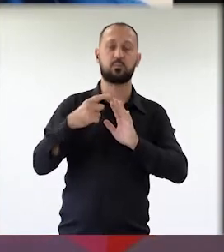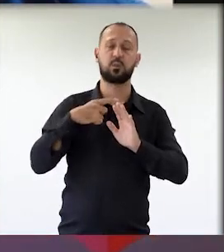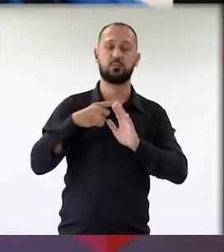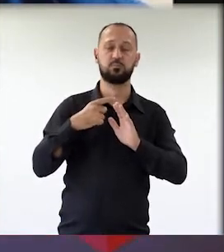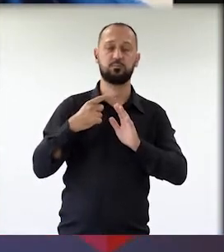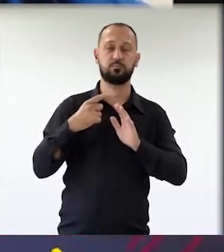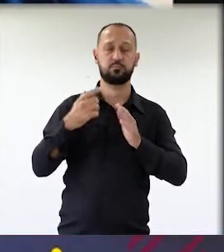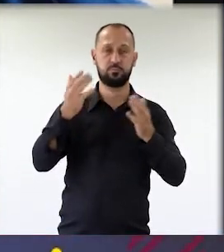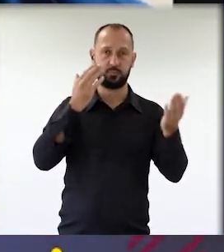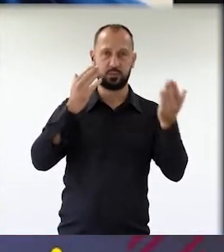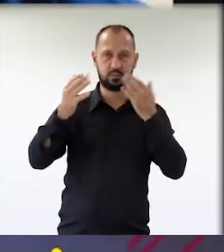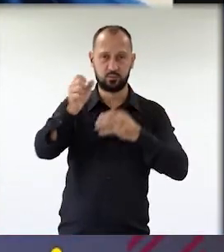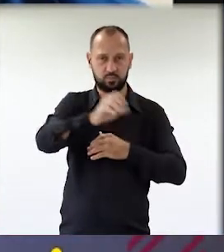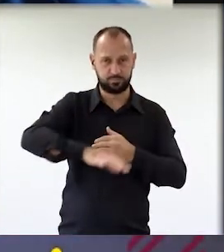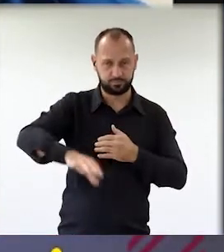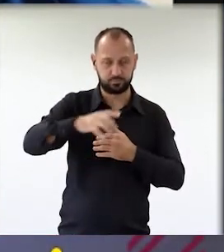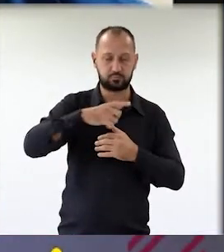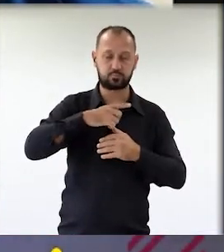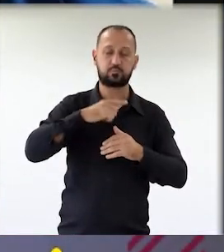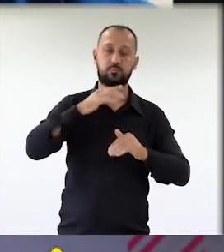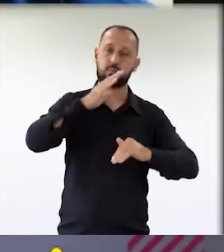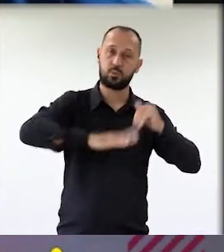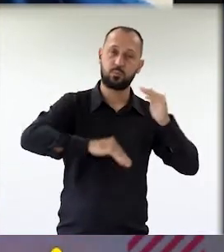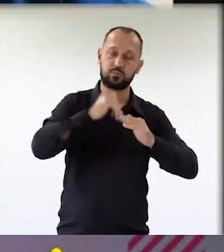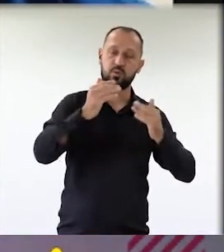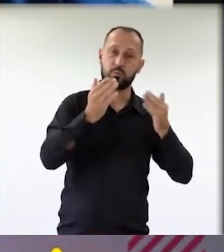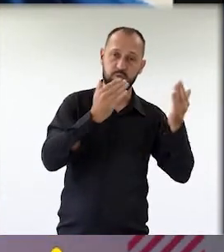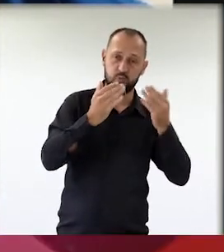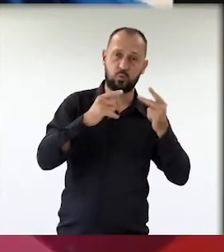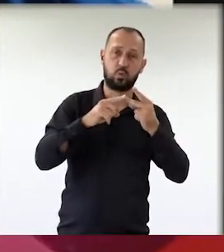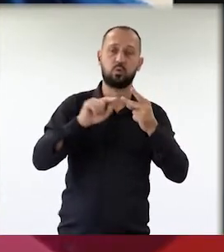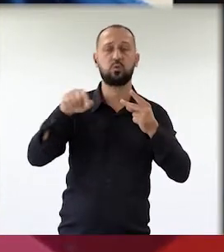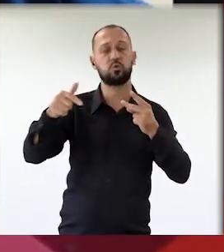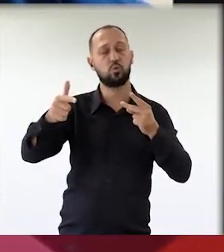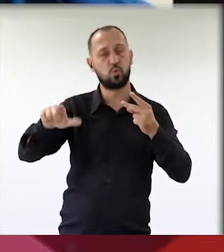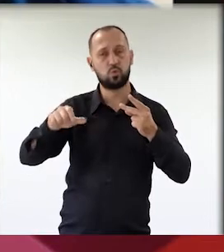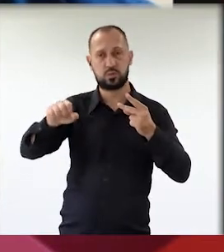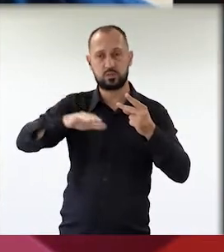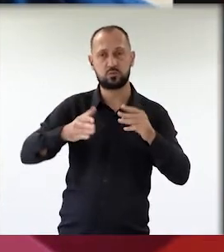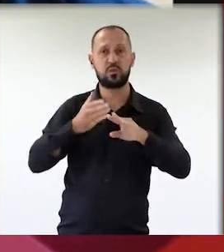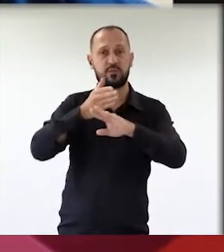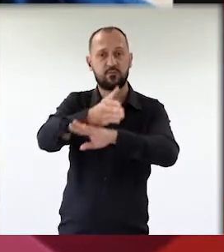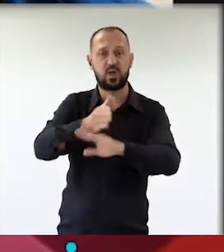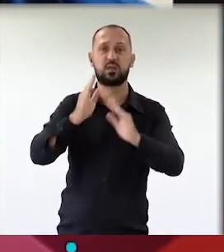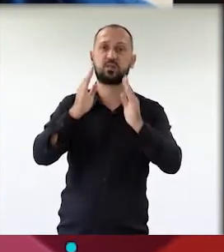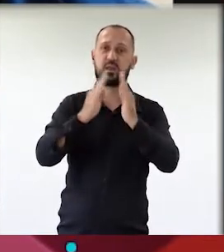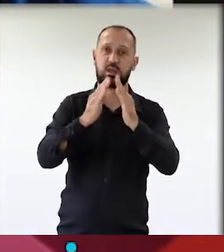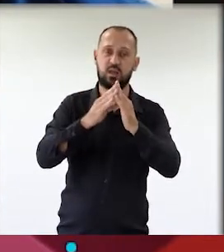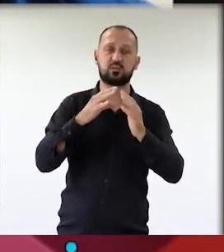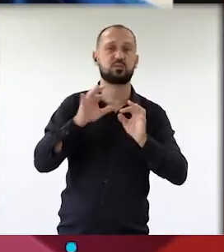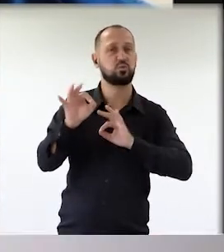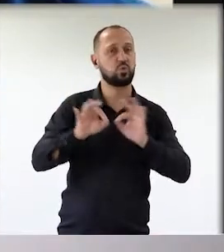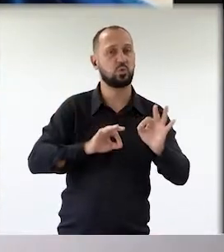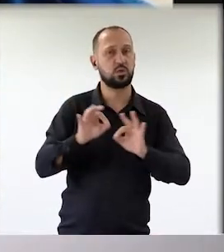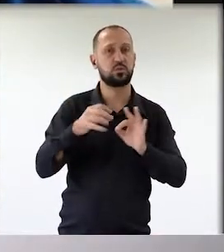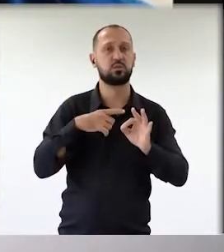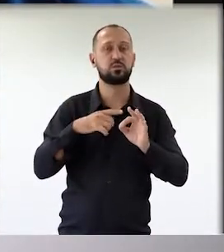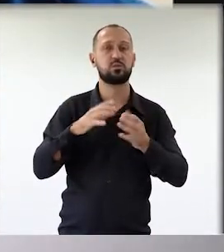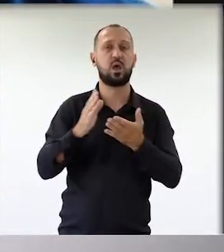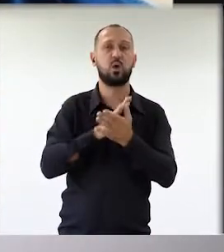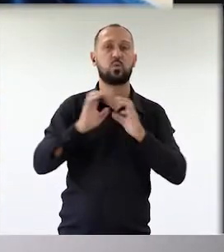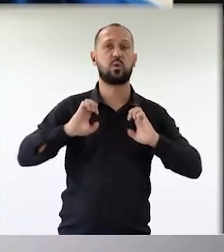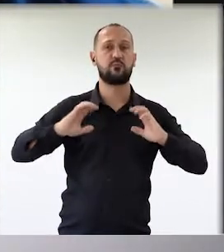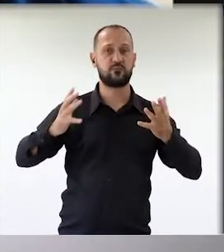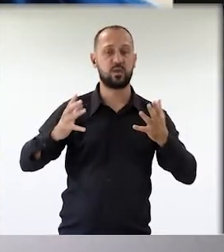do psicossocial, que nós temos uma equipe de psicóloga e assistente social, que faz as visitas nas casas, que a gente